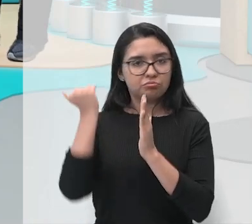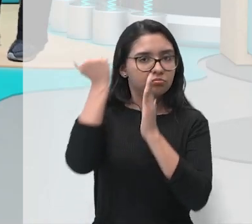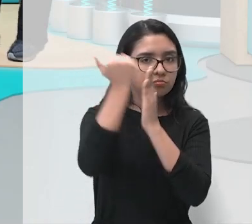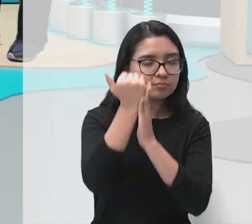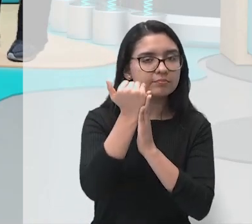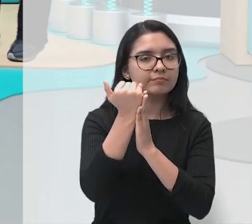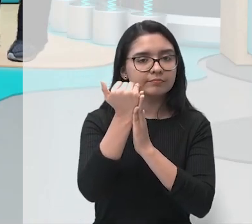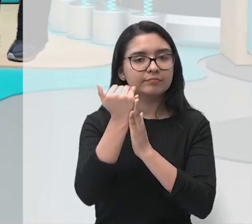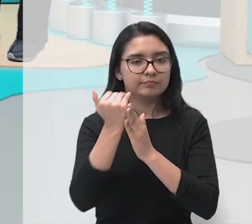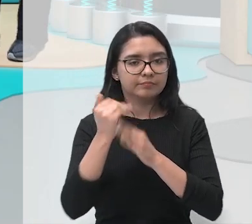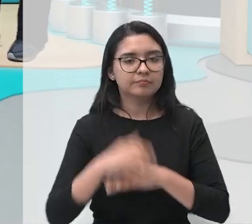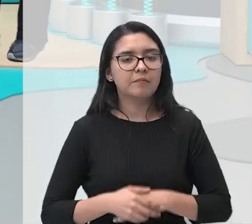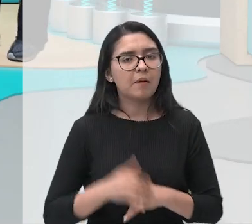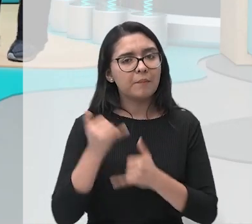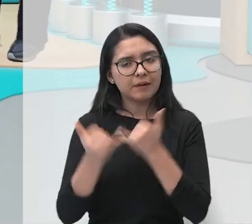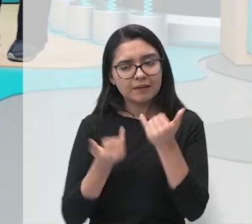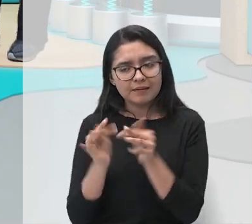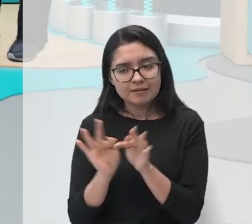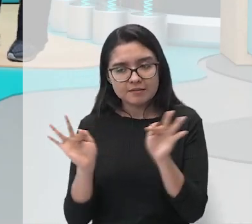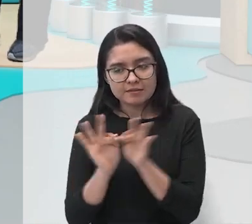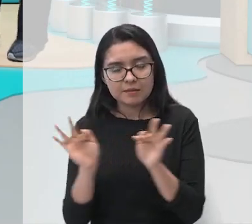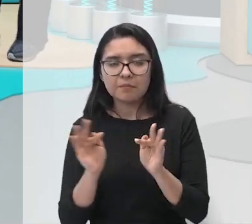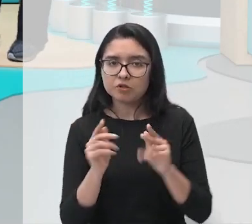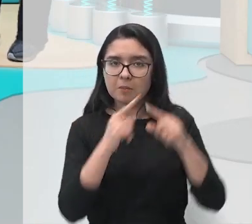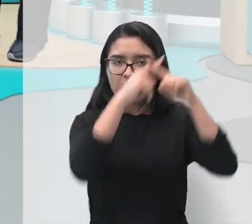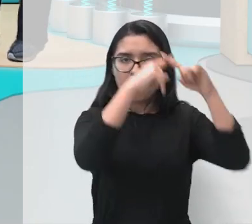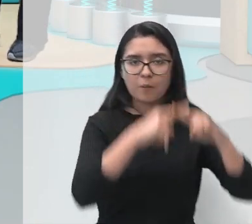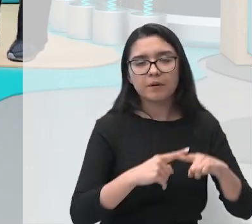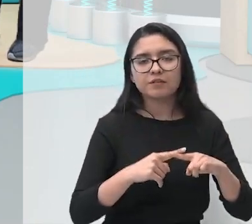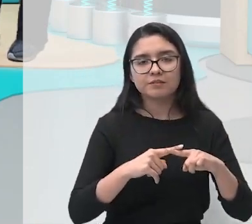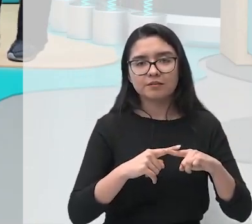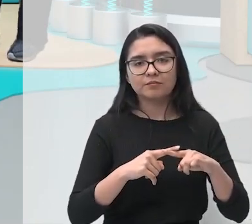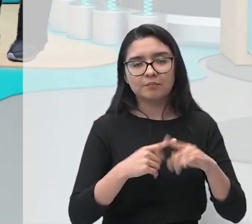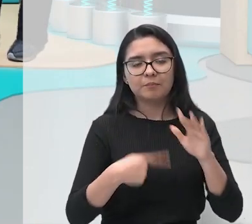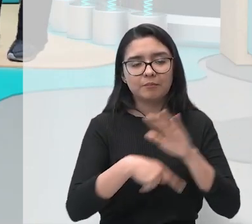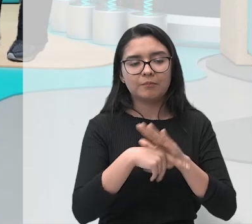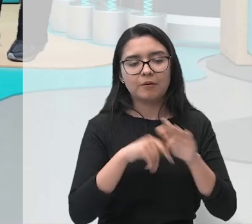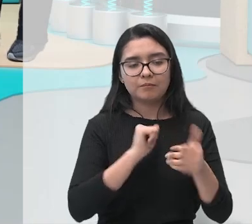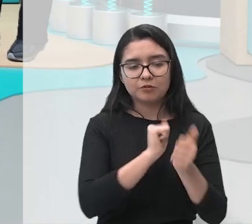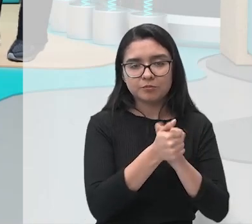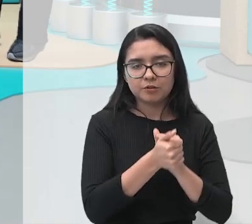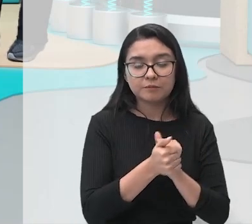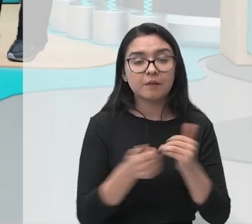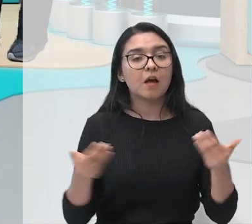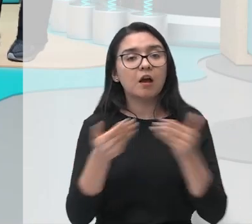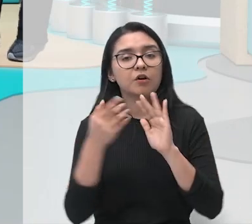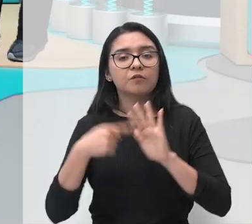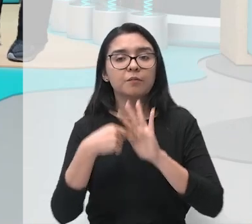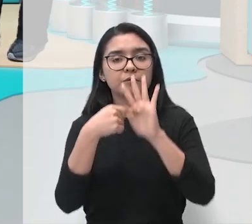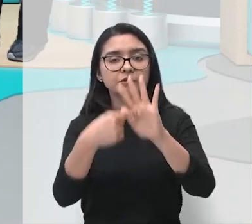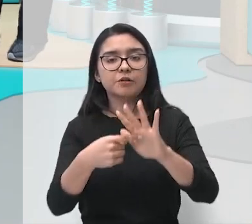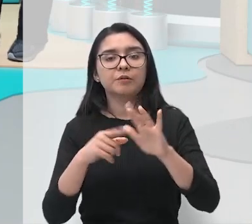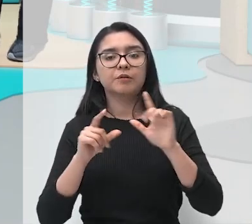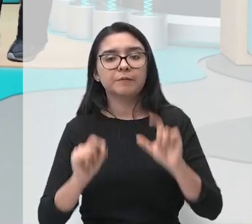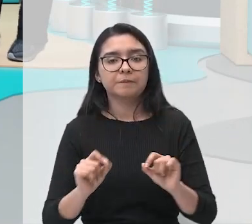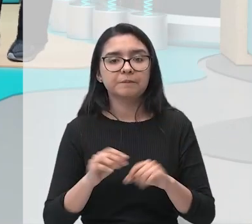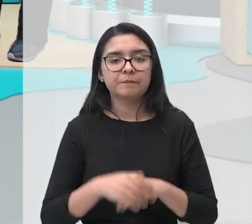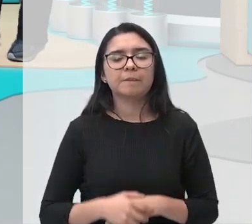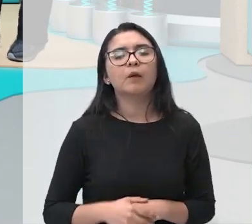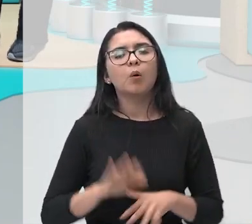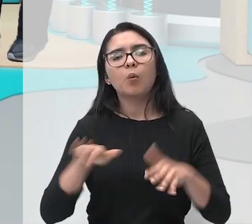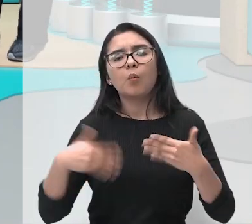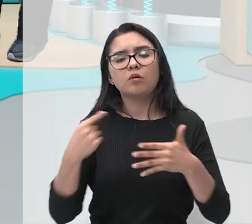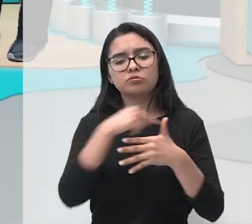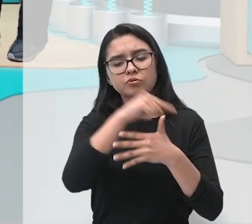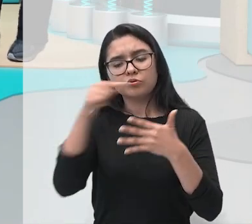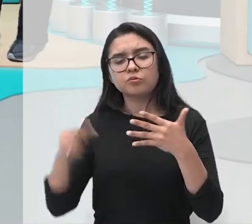que é pura e inocente, para um nível mais elevado, um nível mais esportivo, eu quero apresentar para vocês os